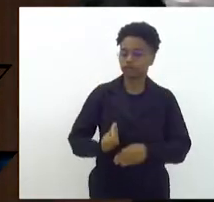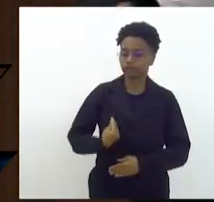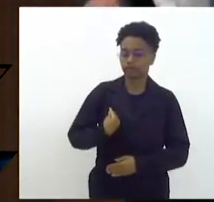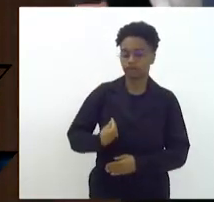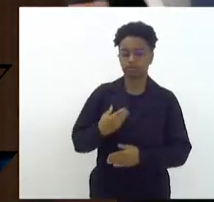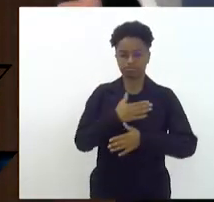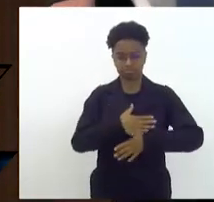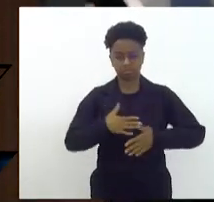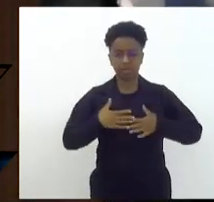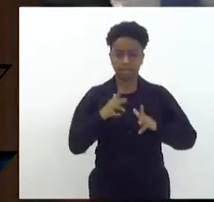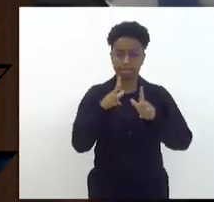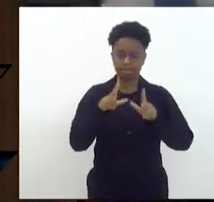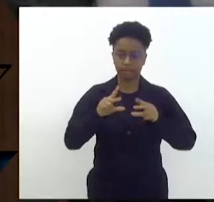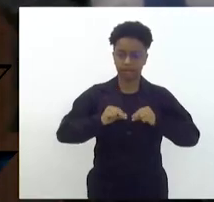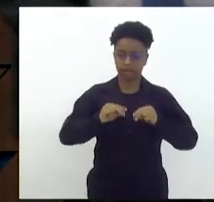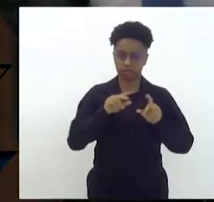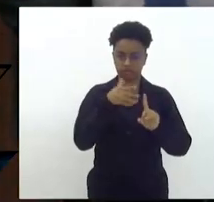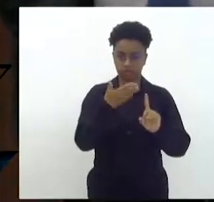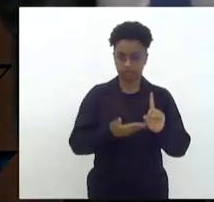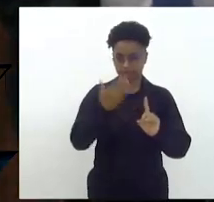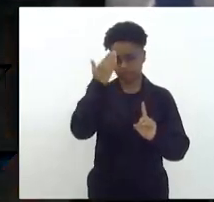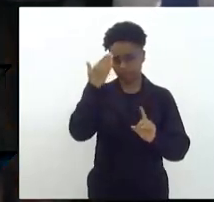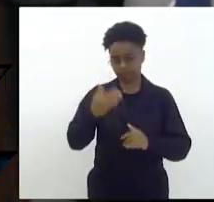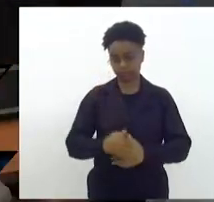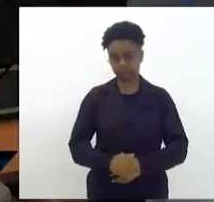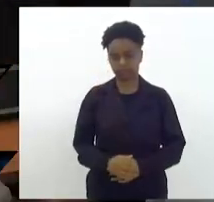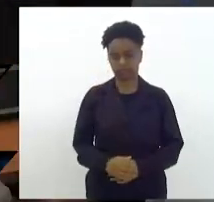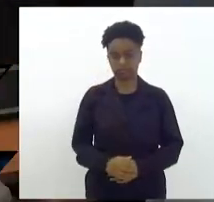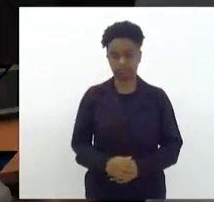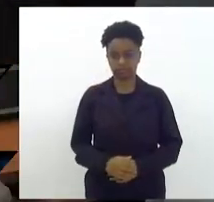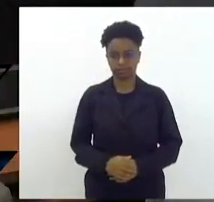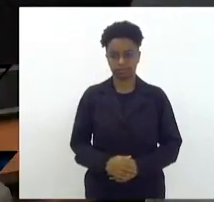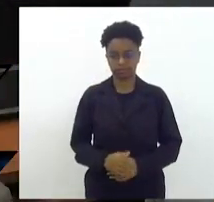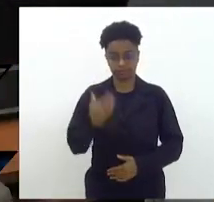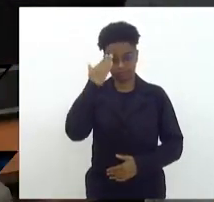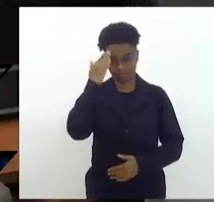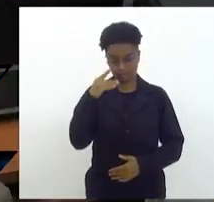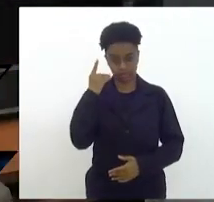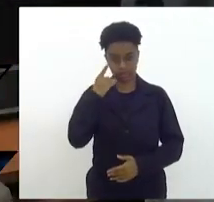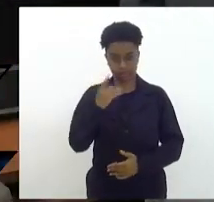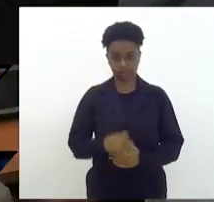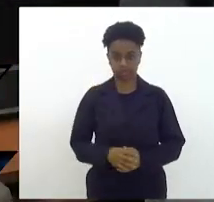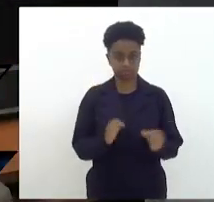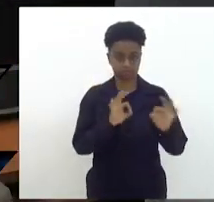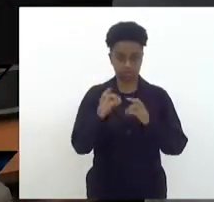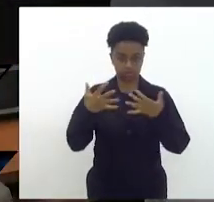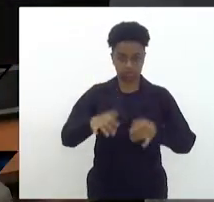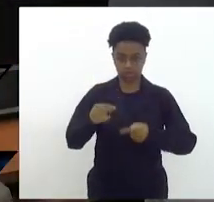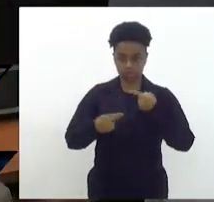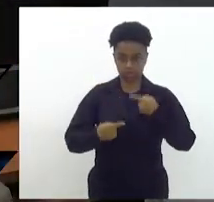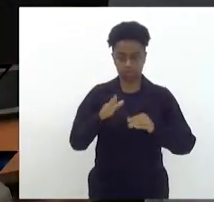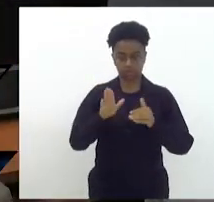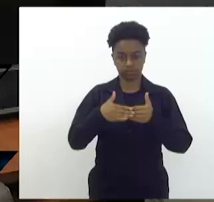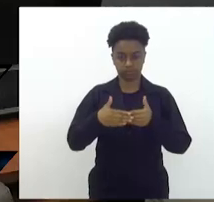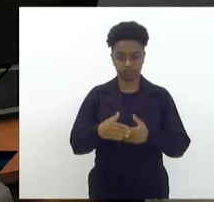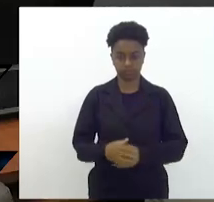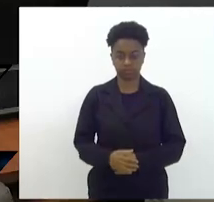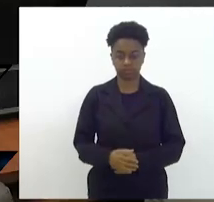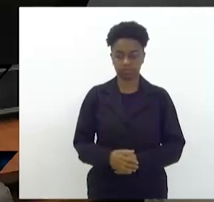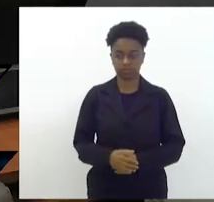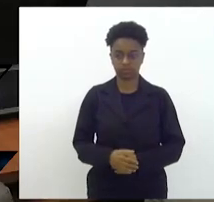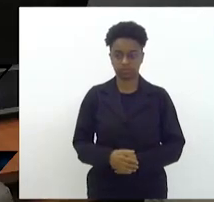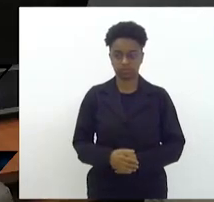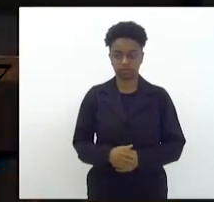e merece essa justa homenagem obrigado Obrigado Deputado não havendo mais Quem Queira discutir encerrado a discussão